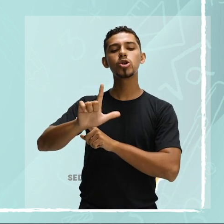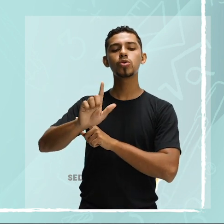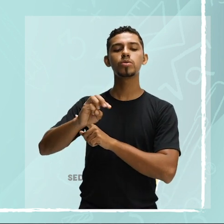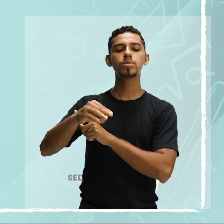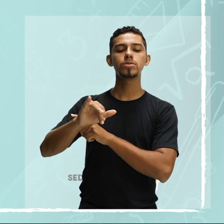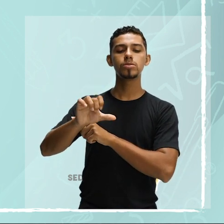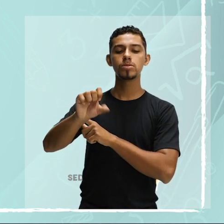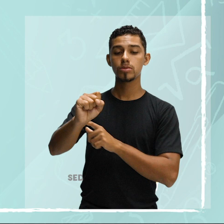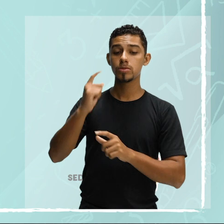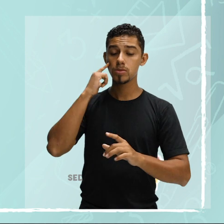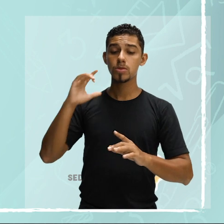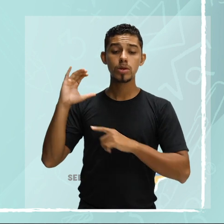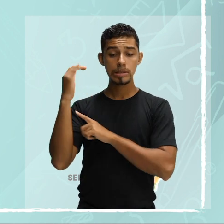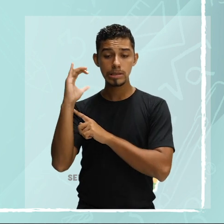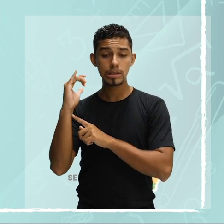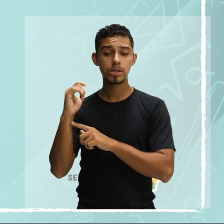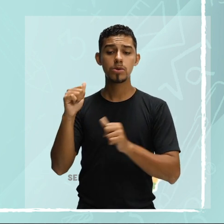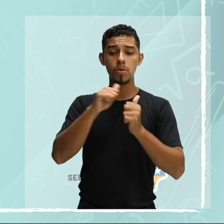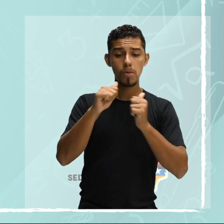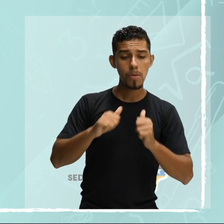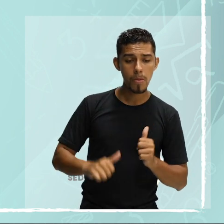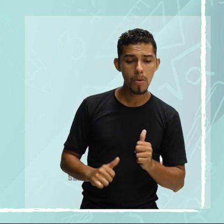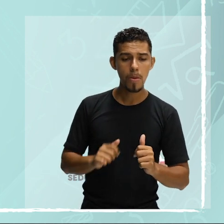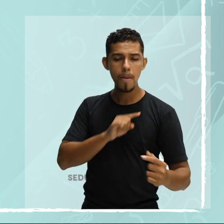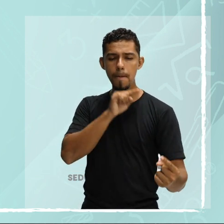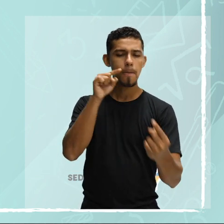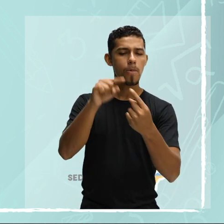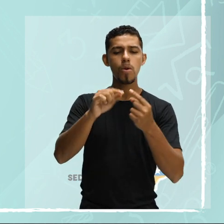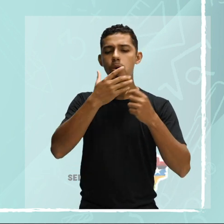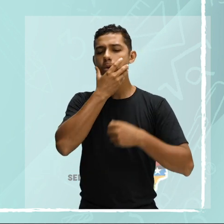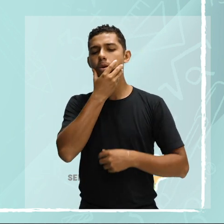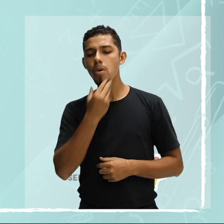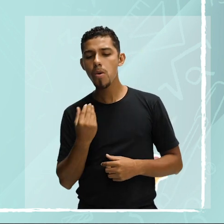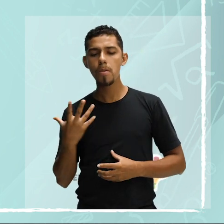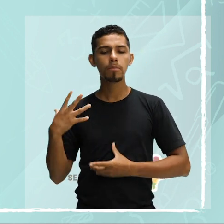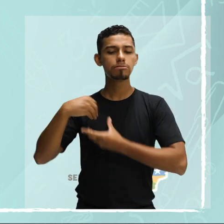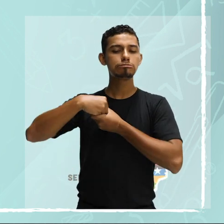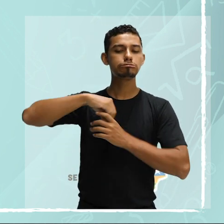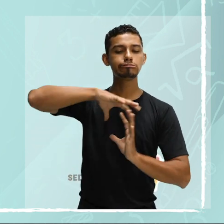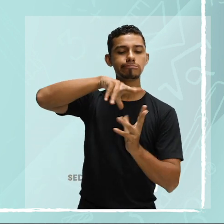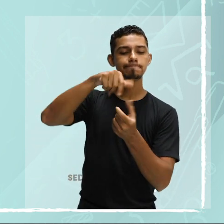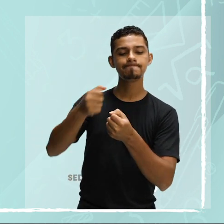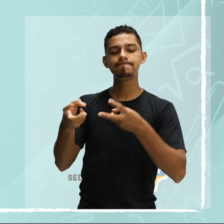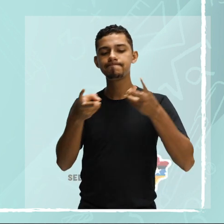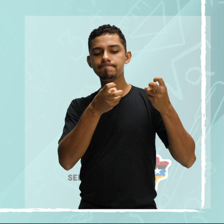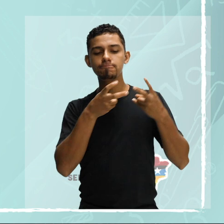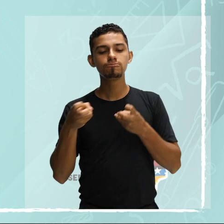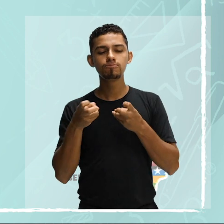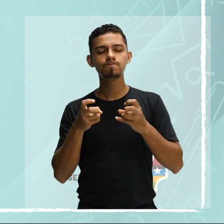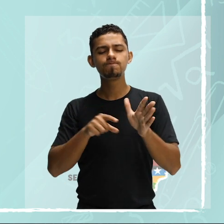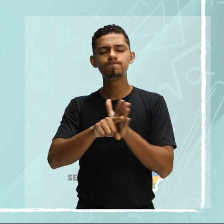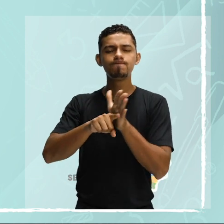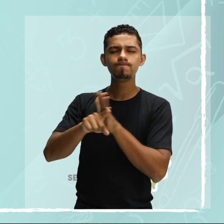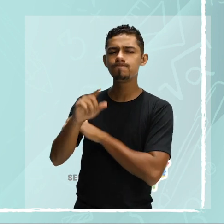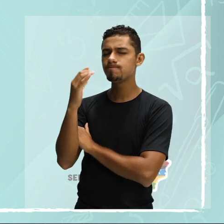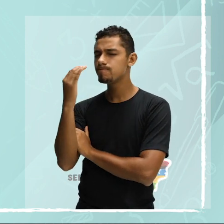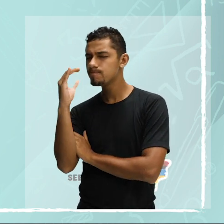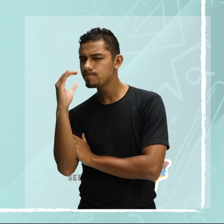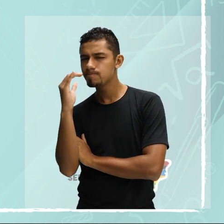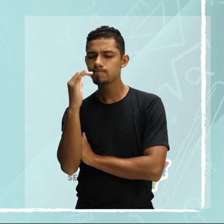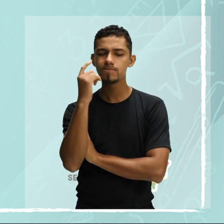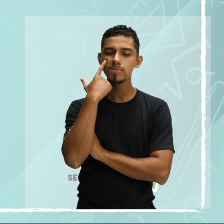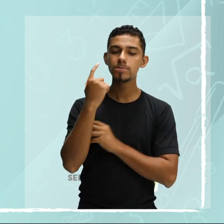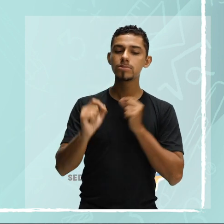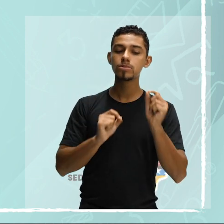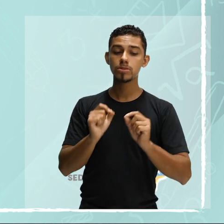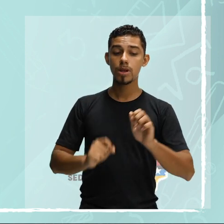Nesse contexto, a investigação científica consiste em, vamos lá, nós temos aqui a investigação